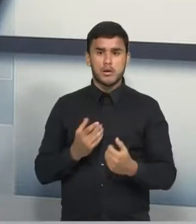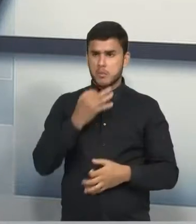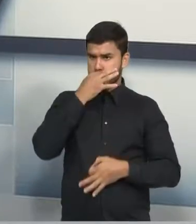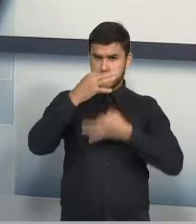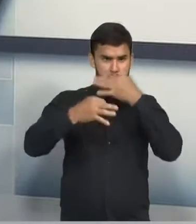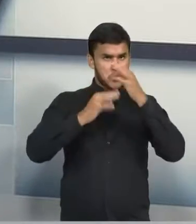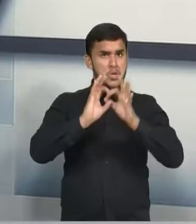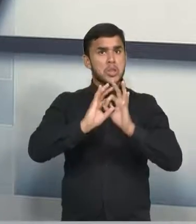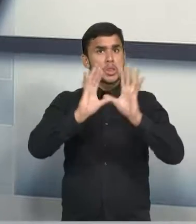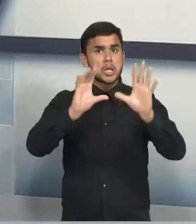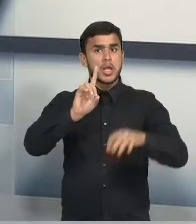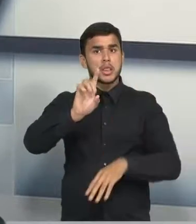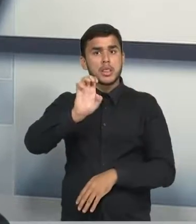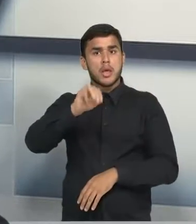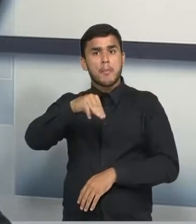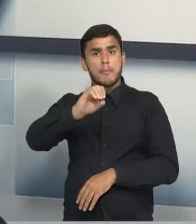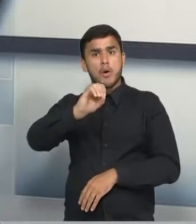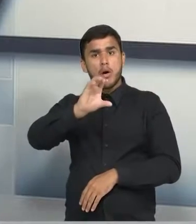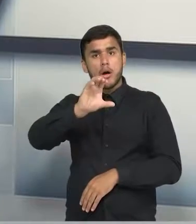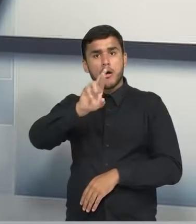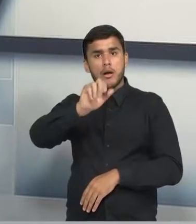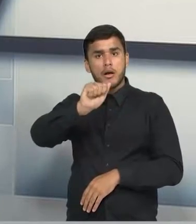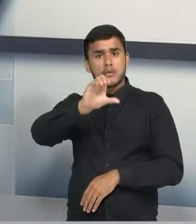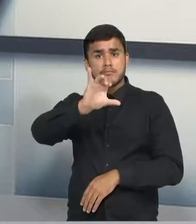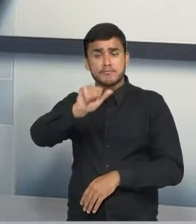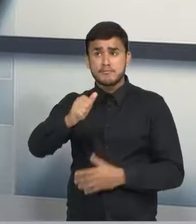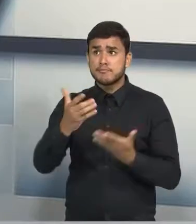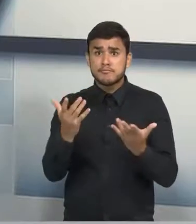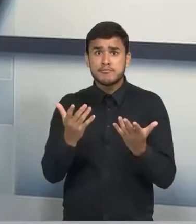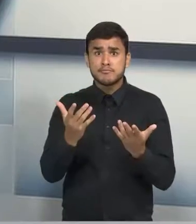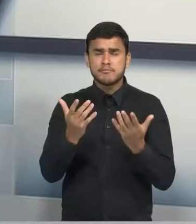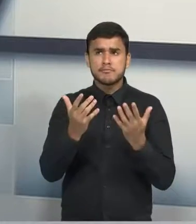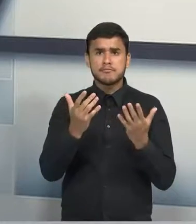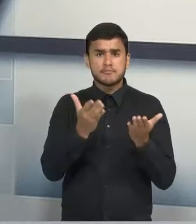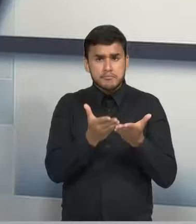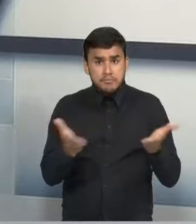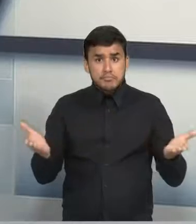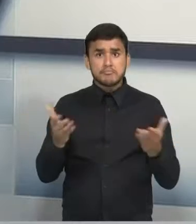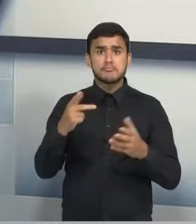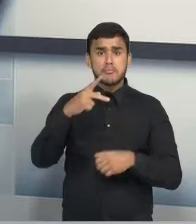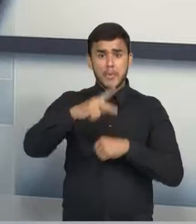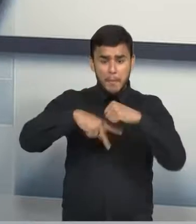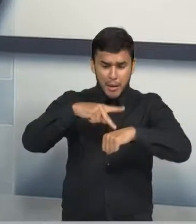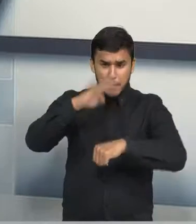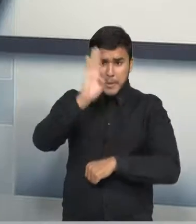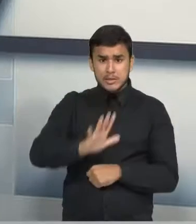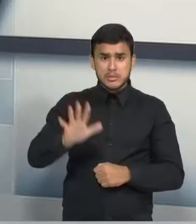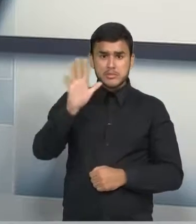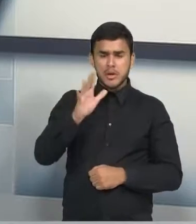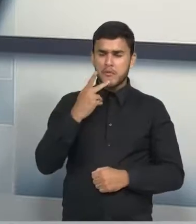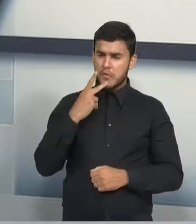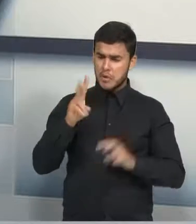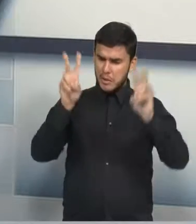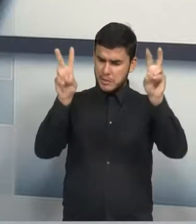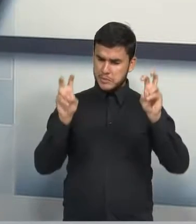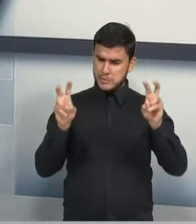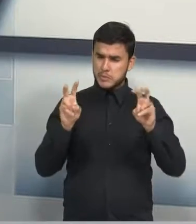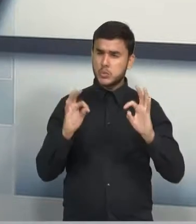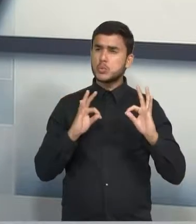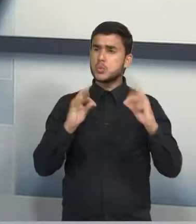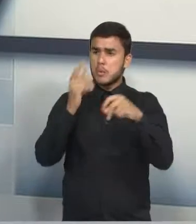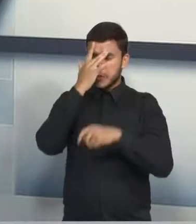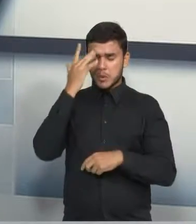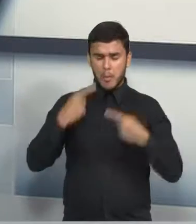em democracia, para quem fala em presunção de inocência, para quem fala em justiça e